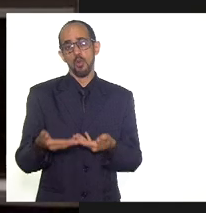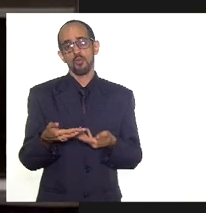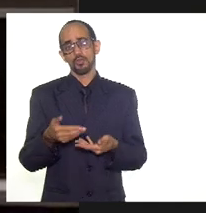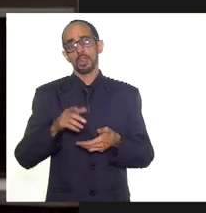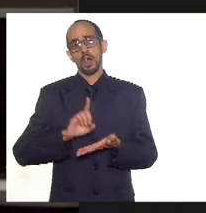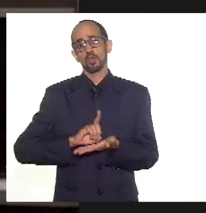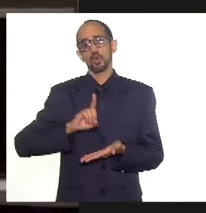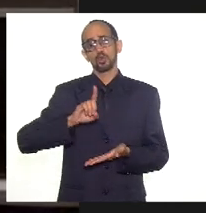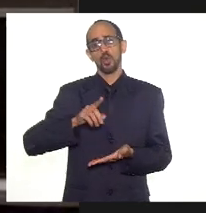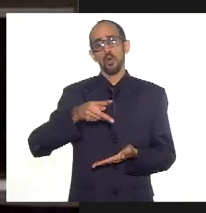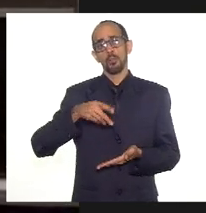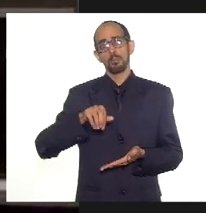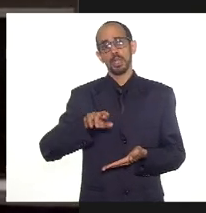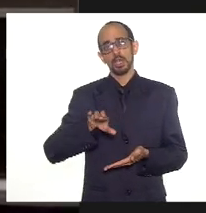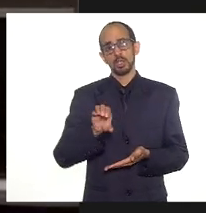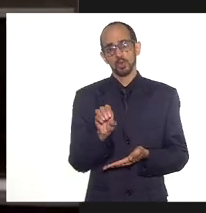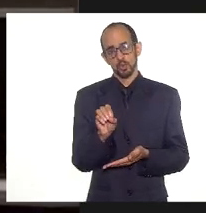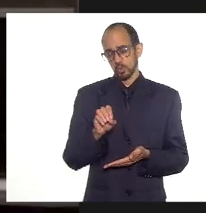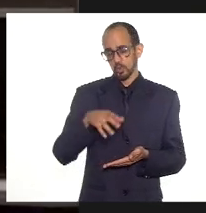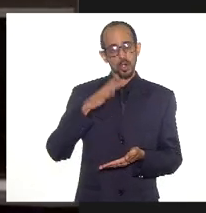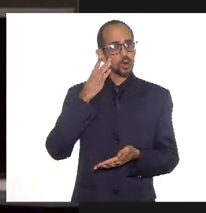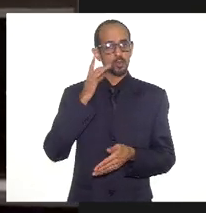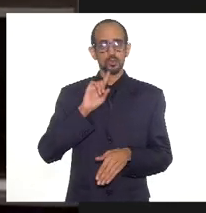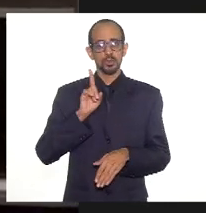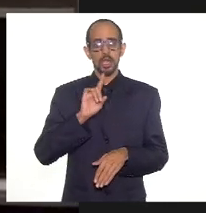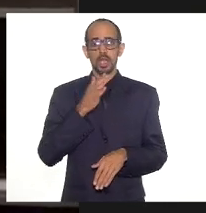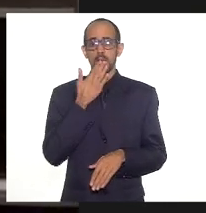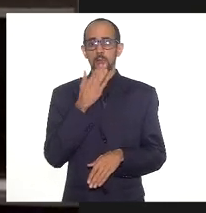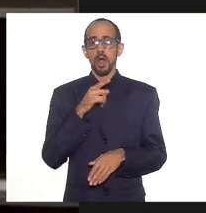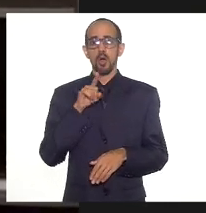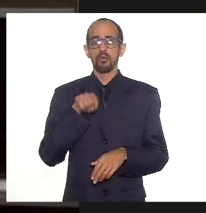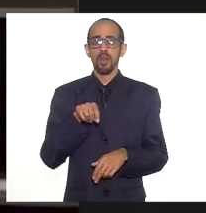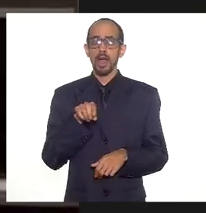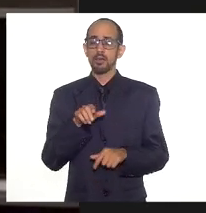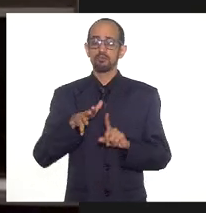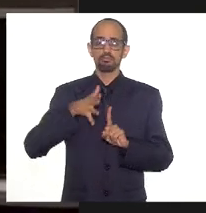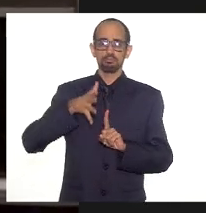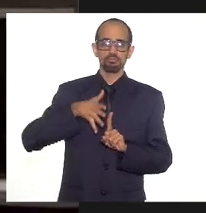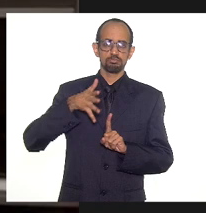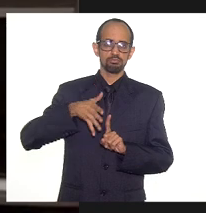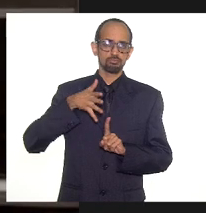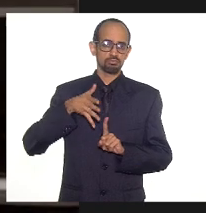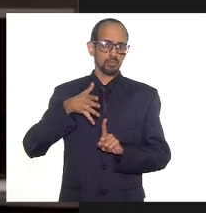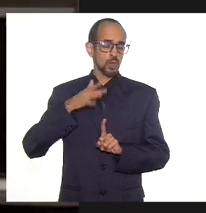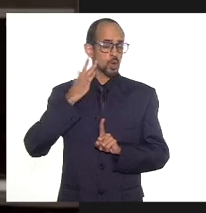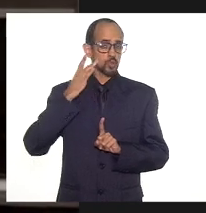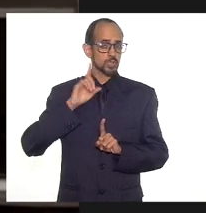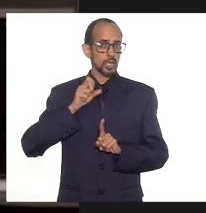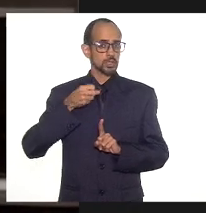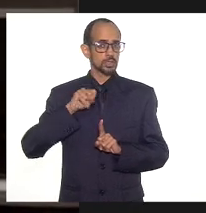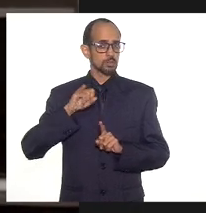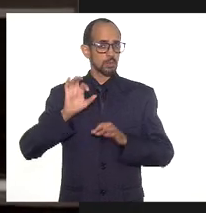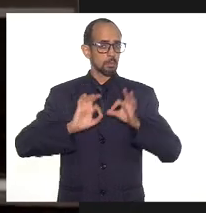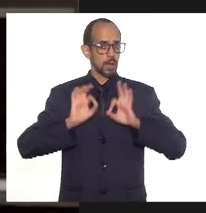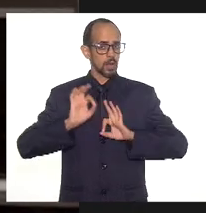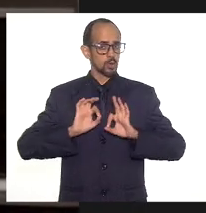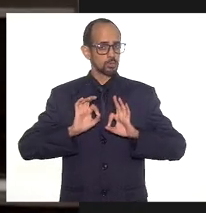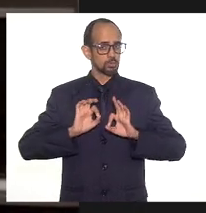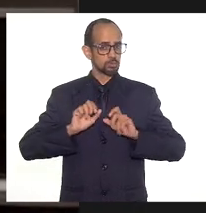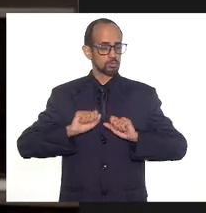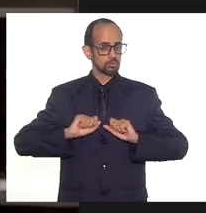sei qual dos senhores que vão fazer uso, se preparar alguma apresentação, porque nós temos